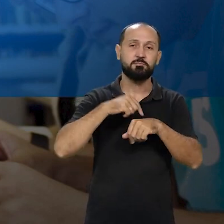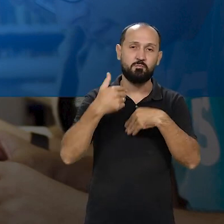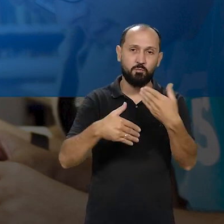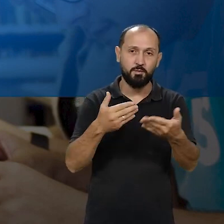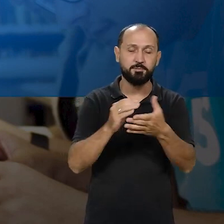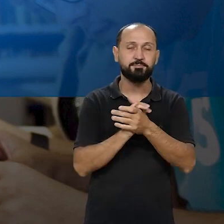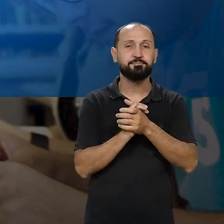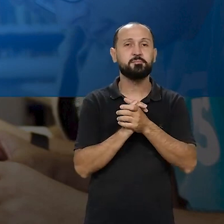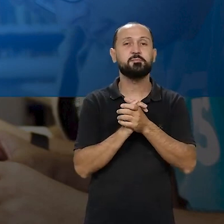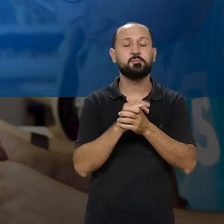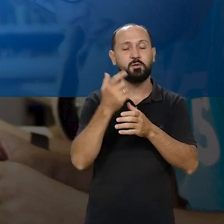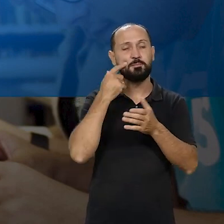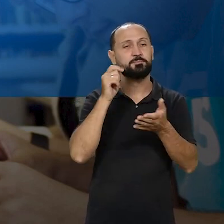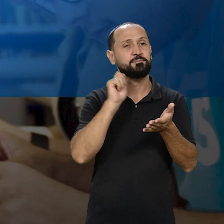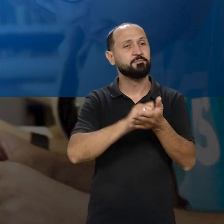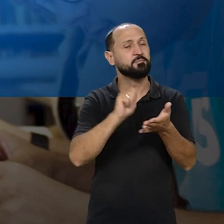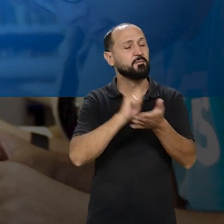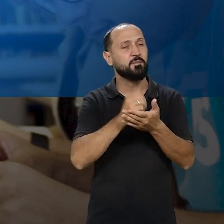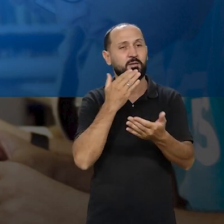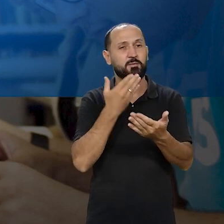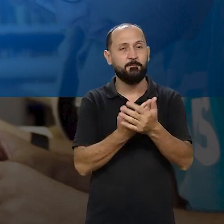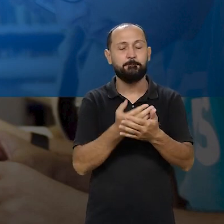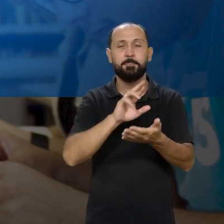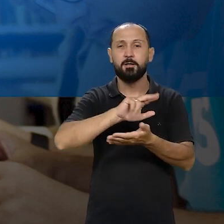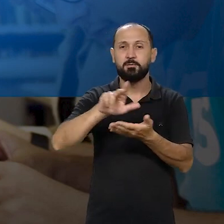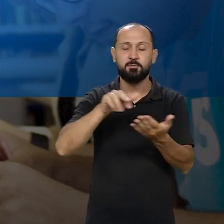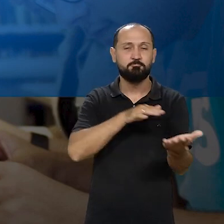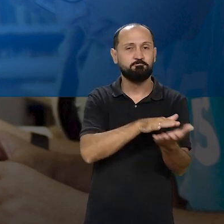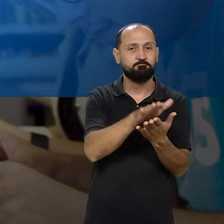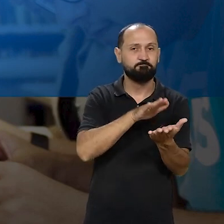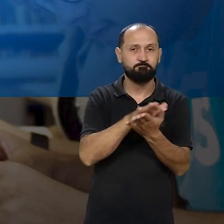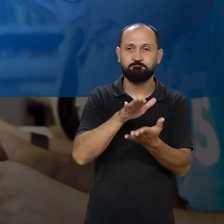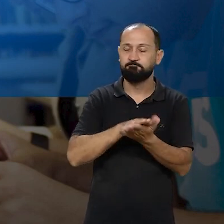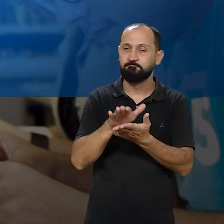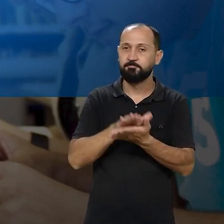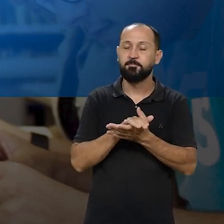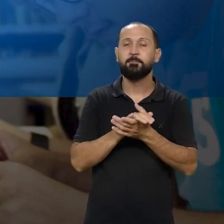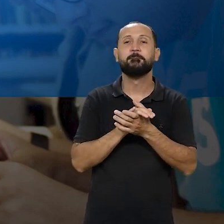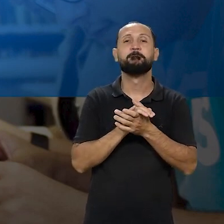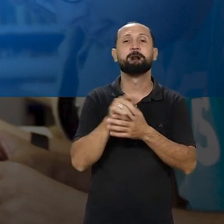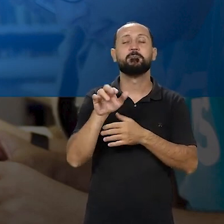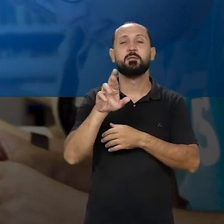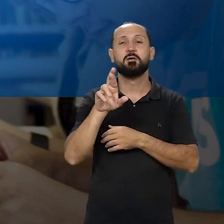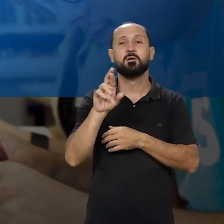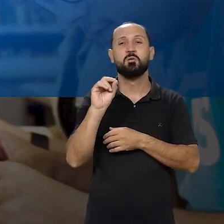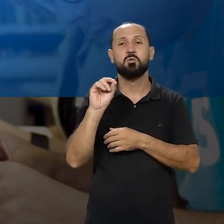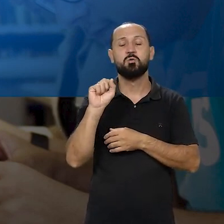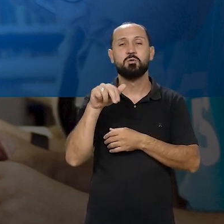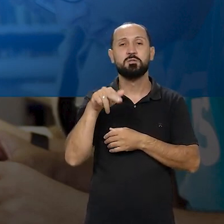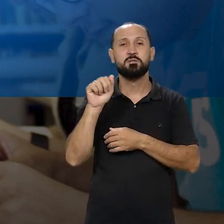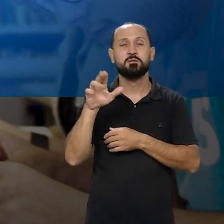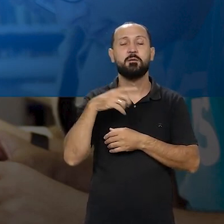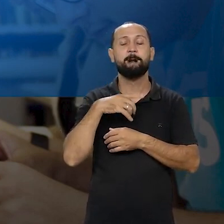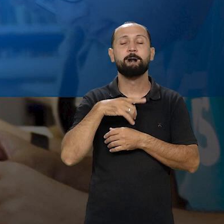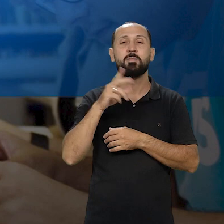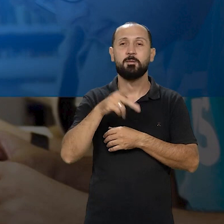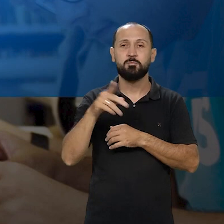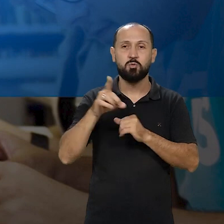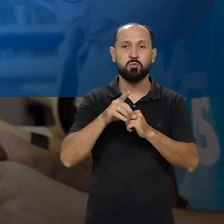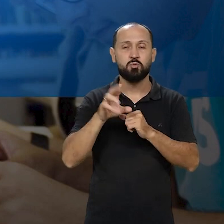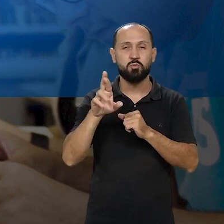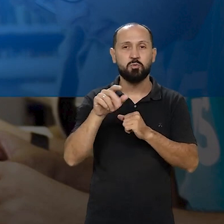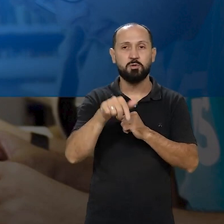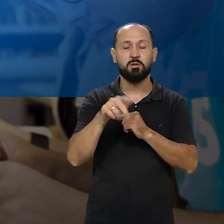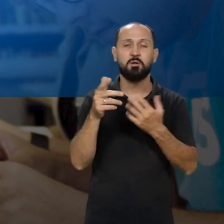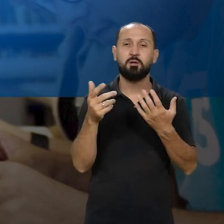processo. Ele é um escritor incrível, né, ele tem vários livros publicados também, e a Rosana é professora doutora da UFMS,